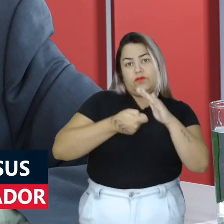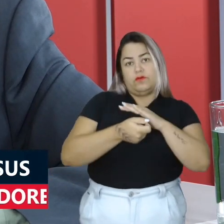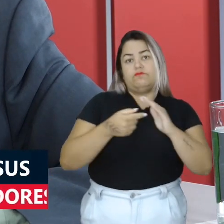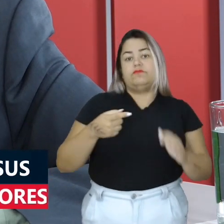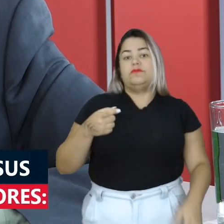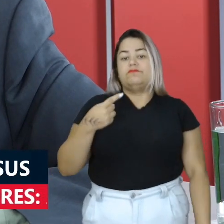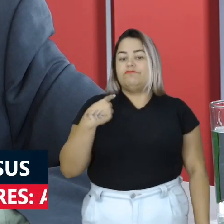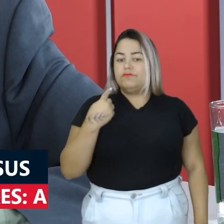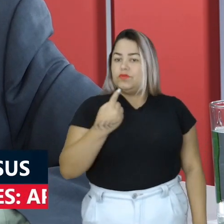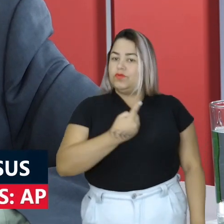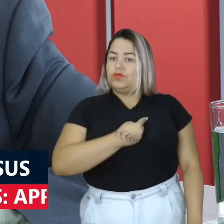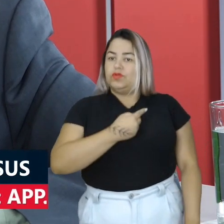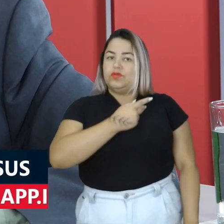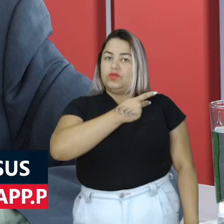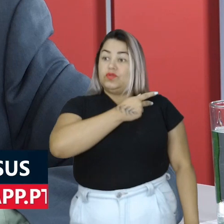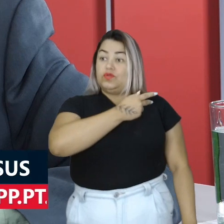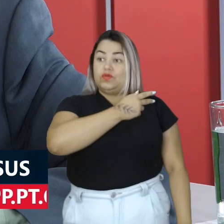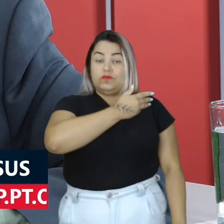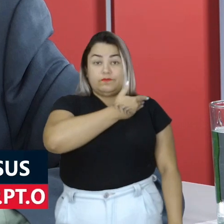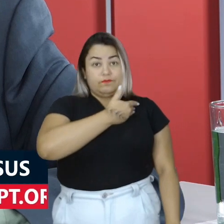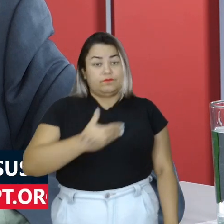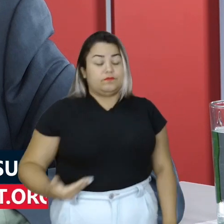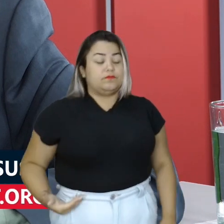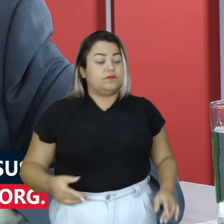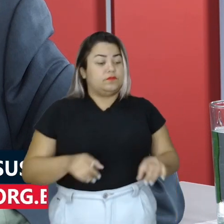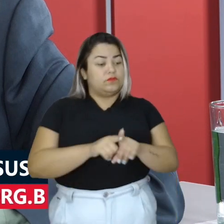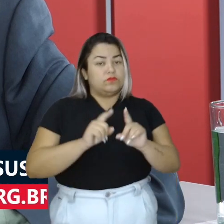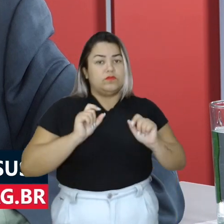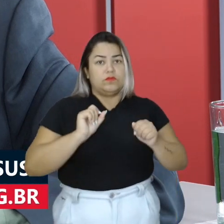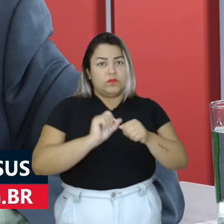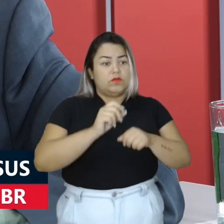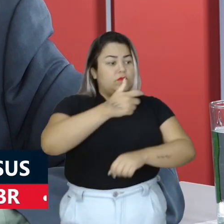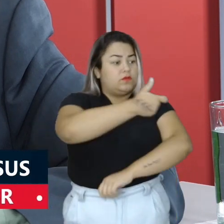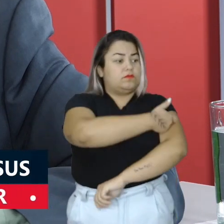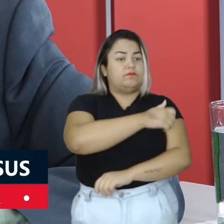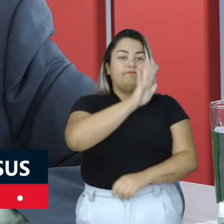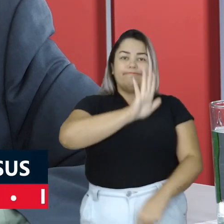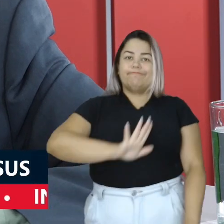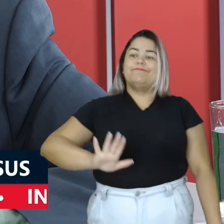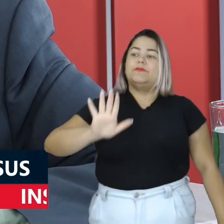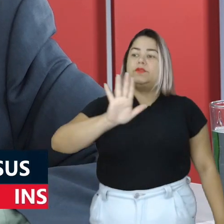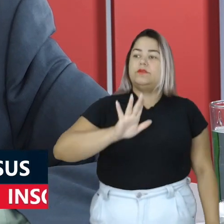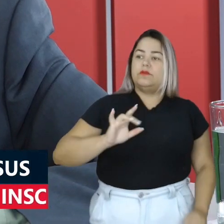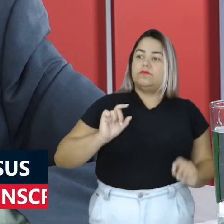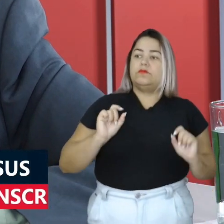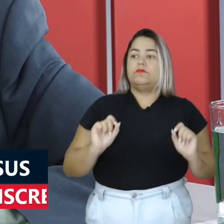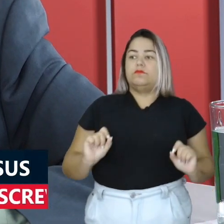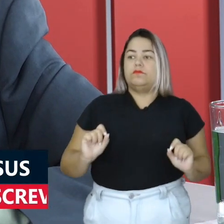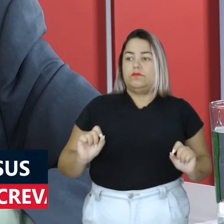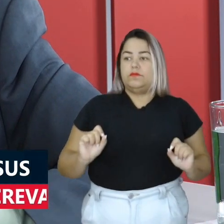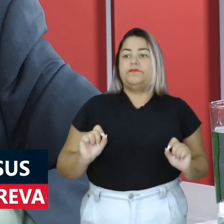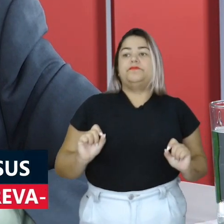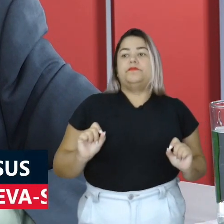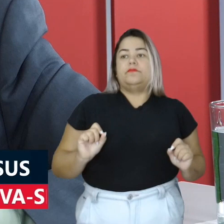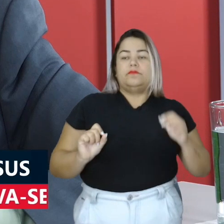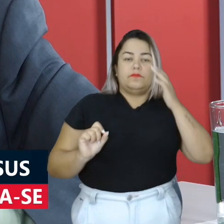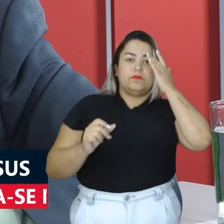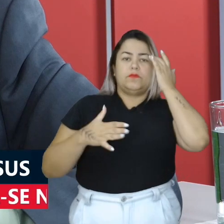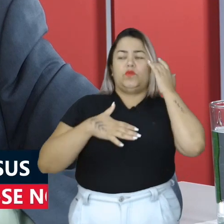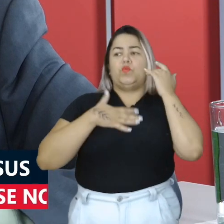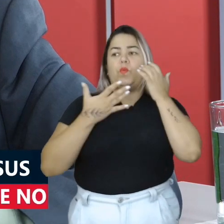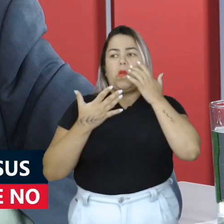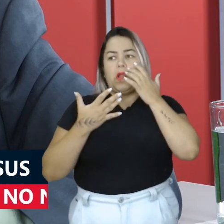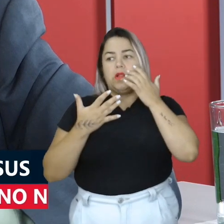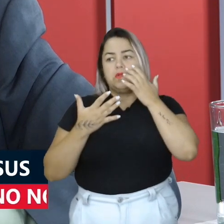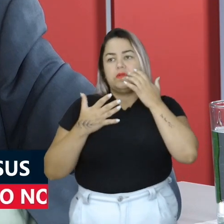nossos governos para que a produção de vacinas viesse a ser nacionalizada. E tomamos esse baque todo, né? Não